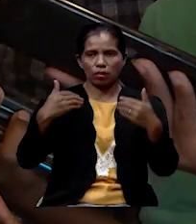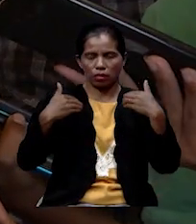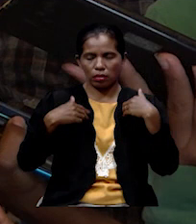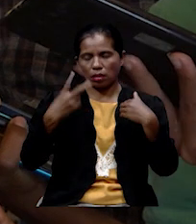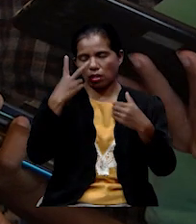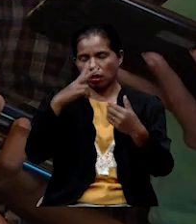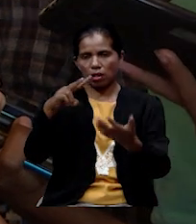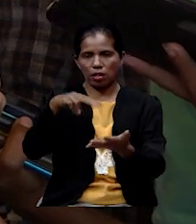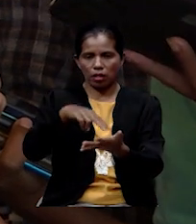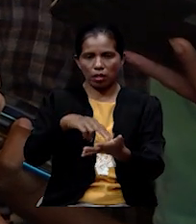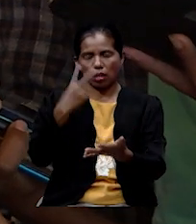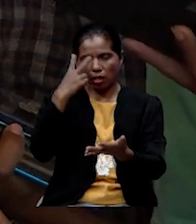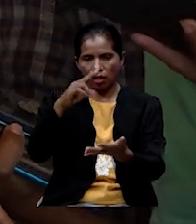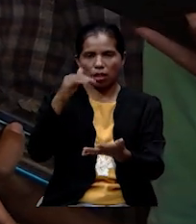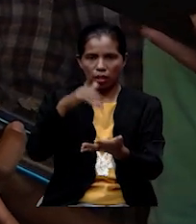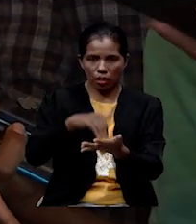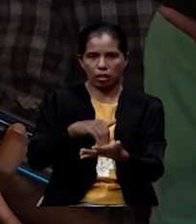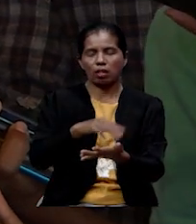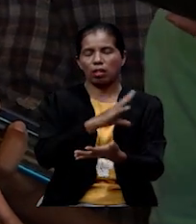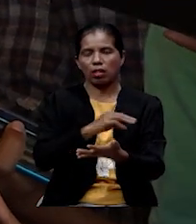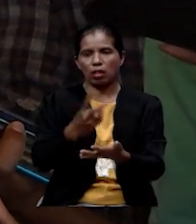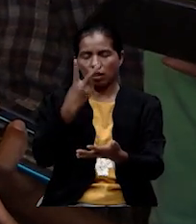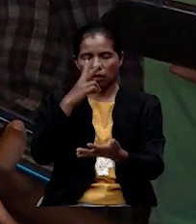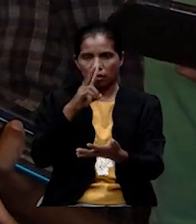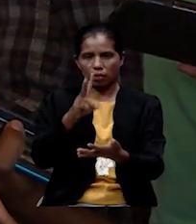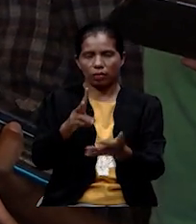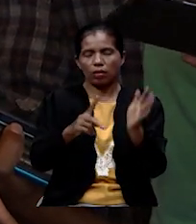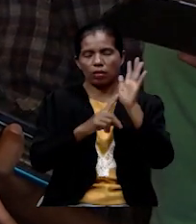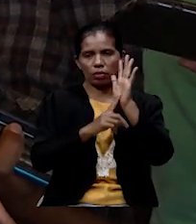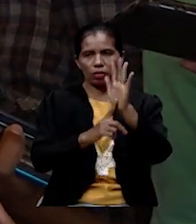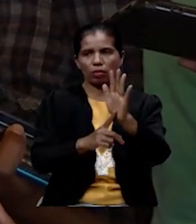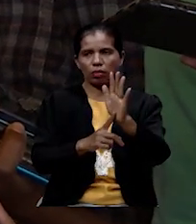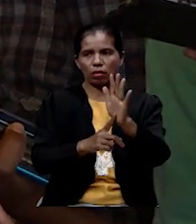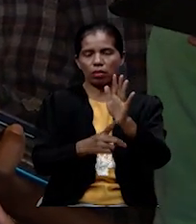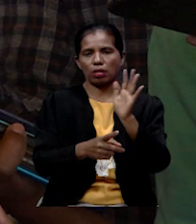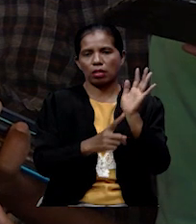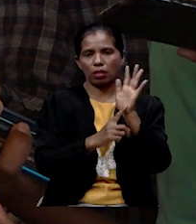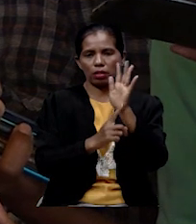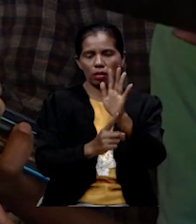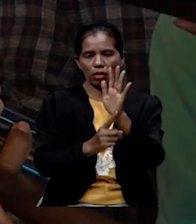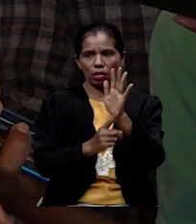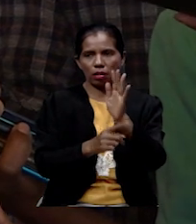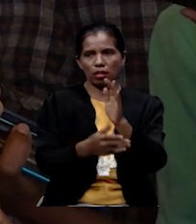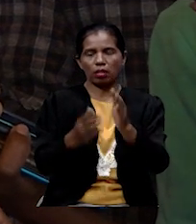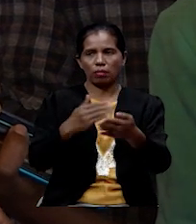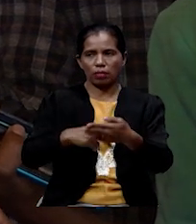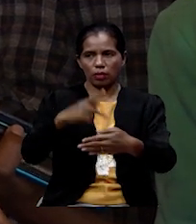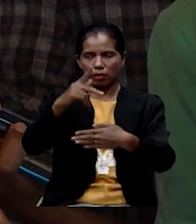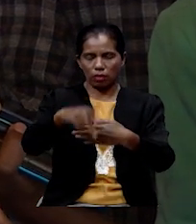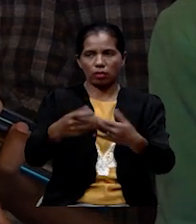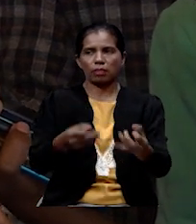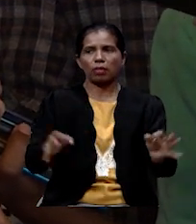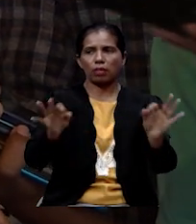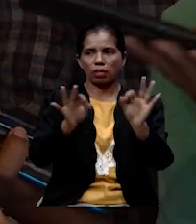avaliação desempenho rasik hori hatudu ba katak idane pasu ide importante